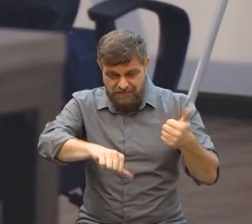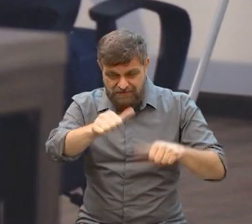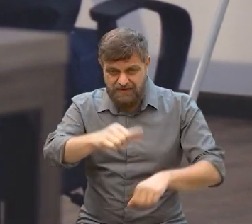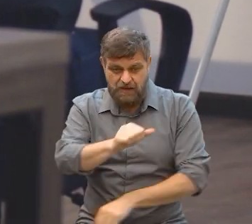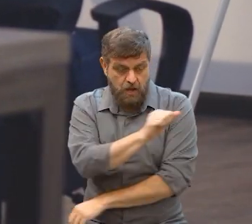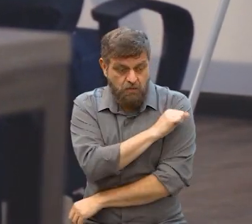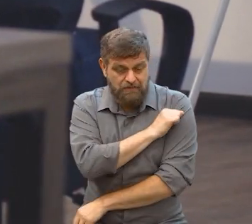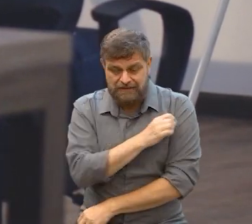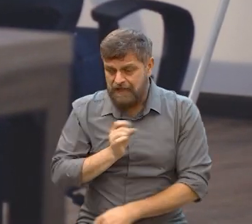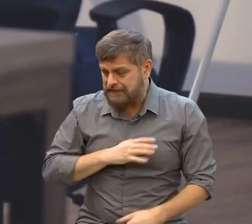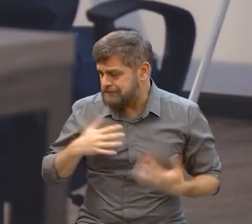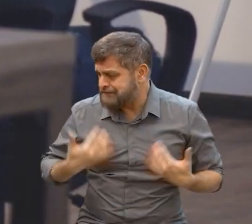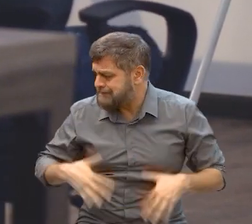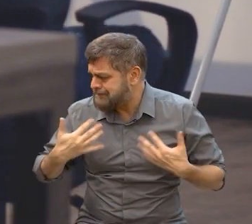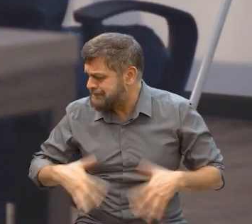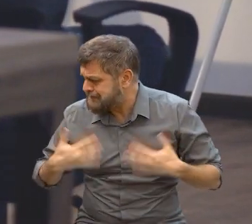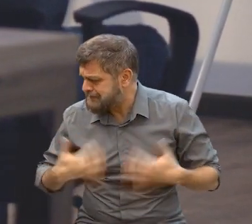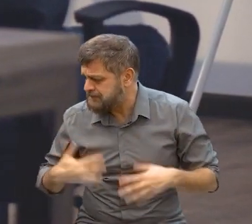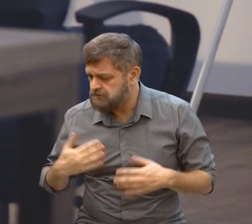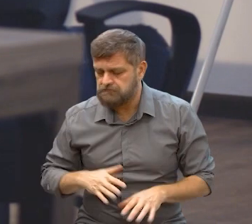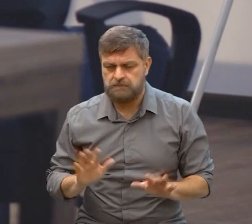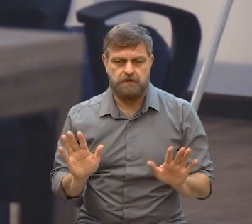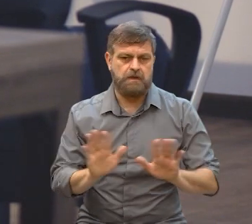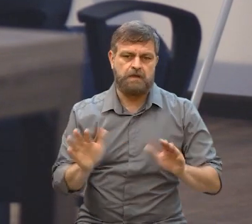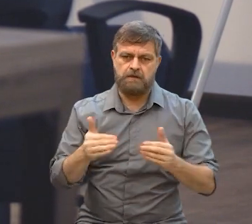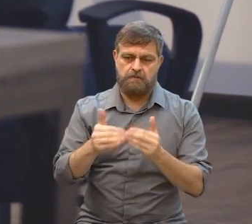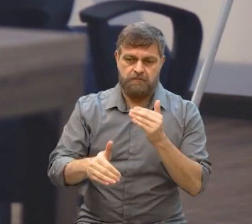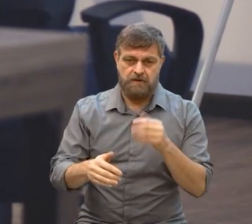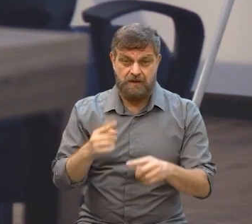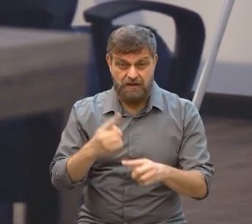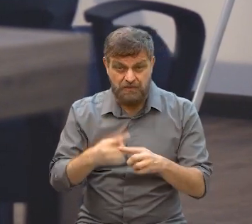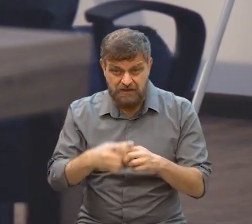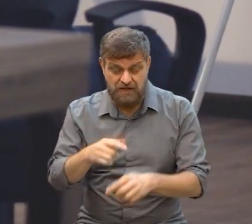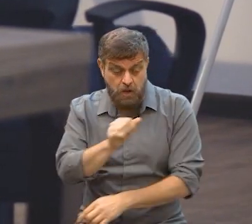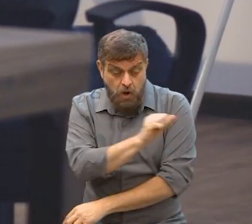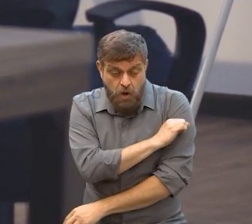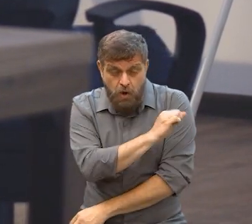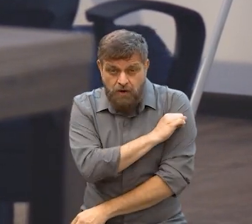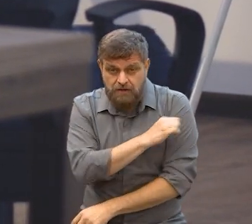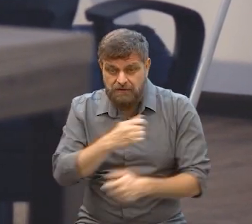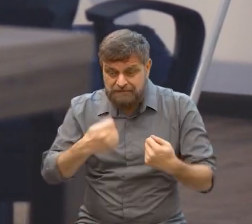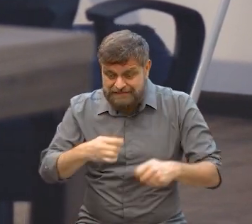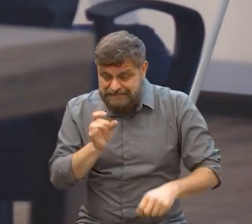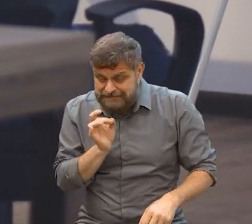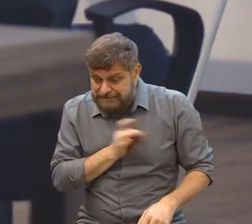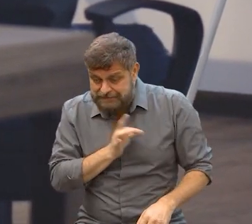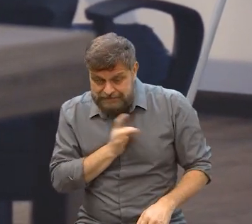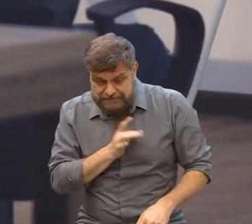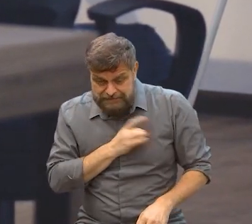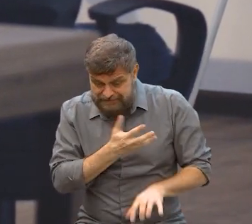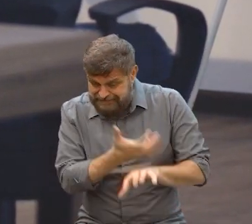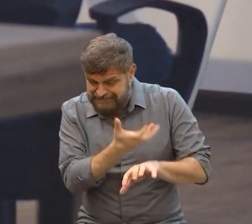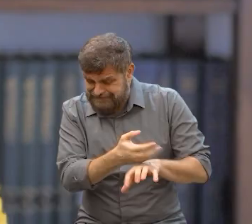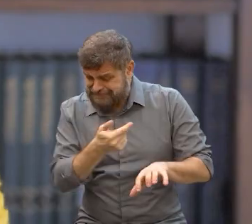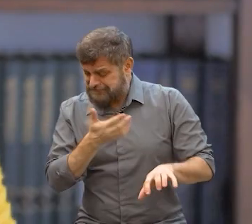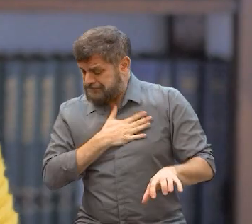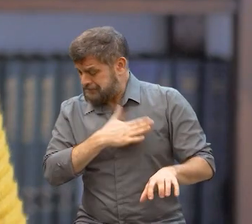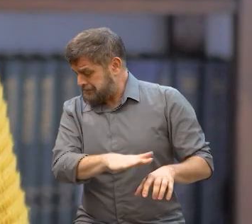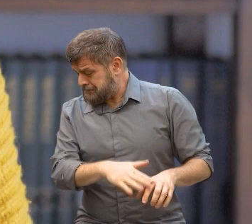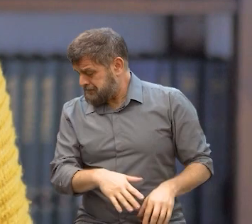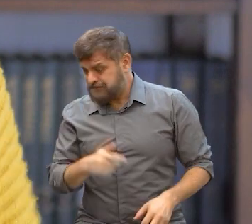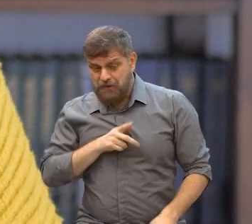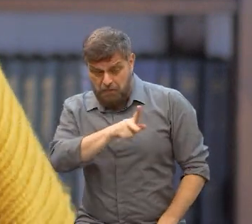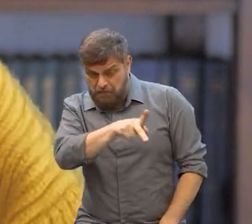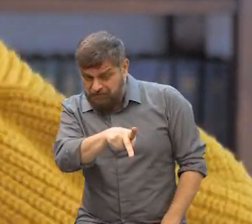aluno entre em pânico e que isso faça com que ele tenha medo da disciplina, tenha medo